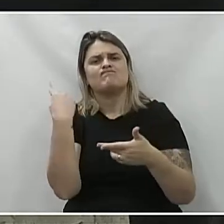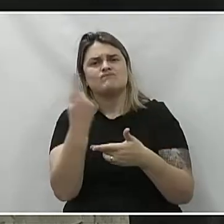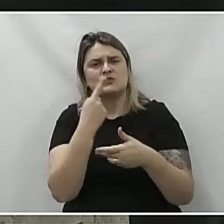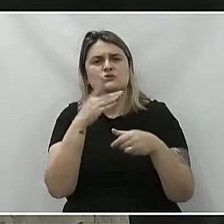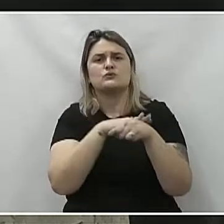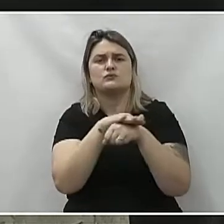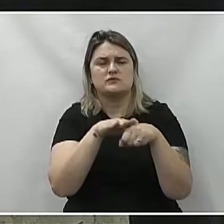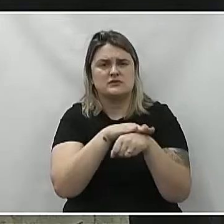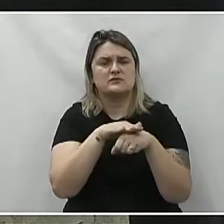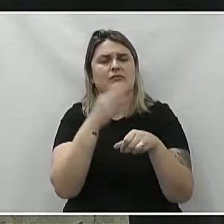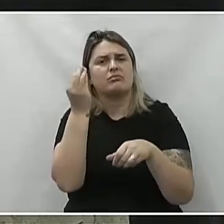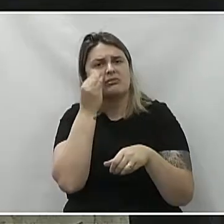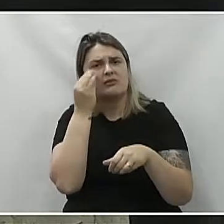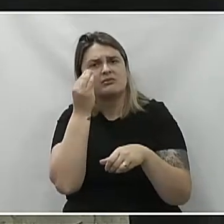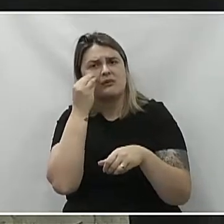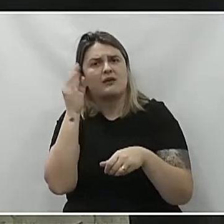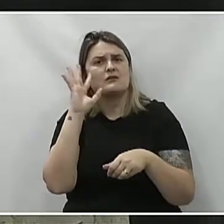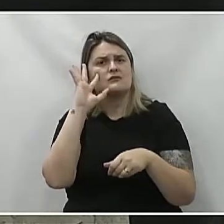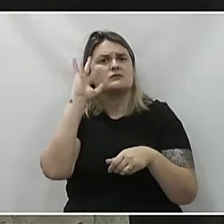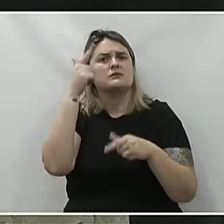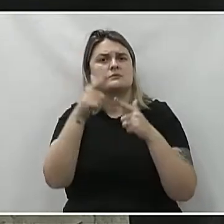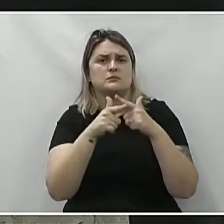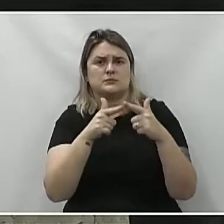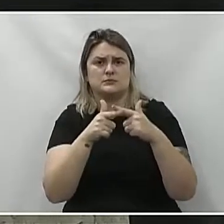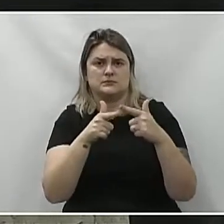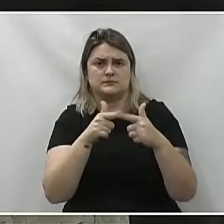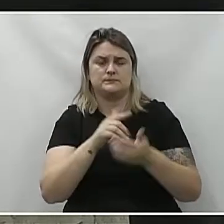tem conversado, a gente está buscando